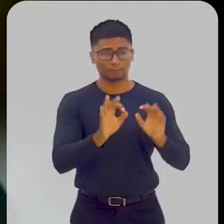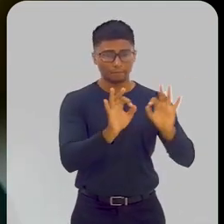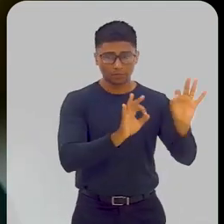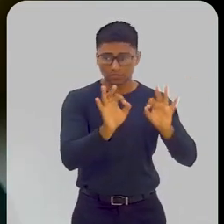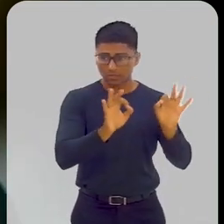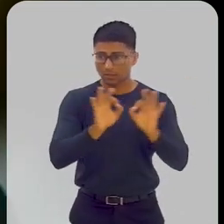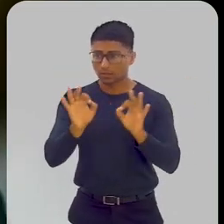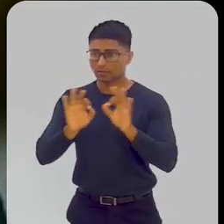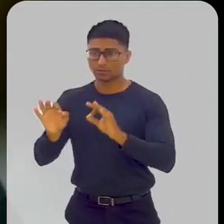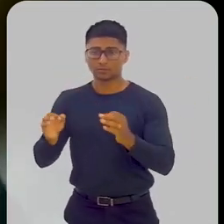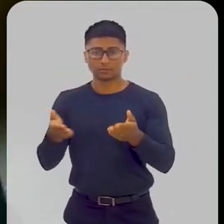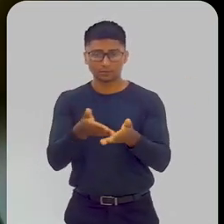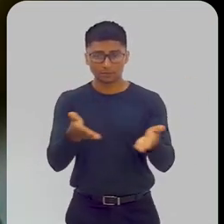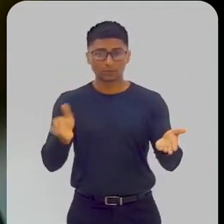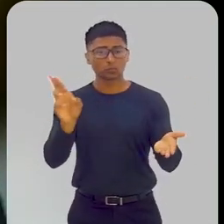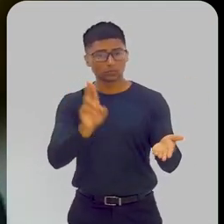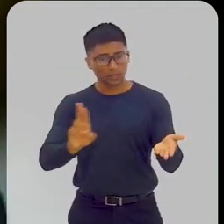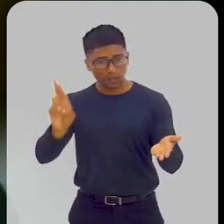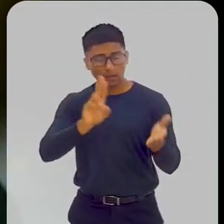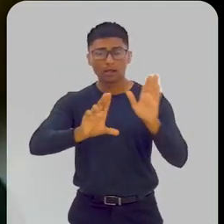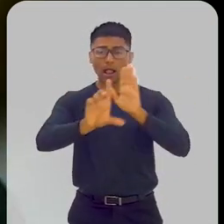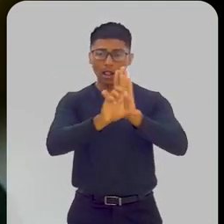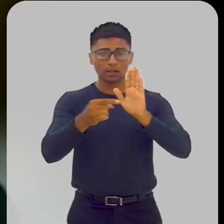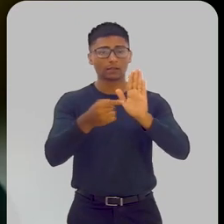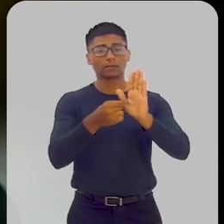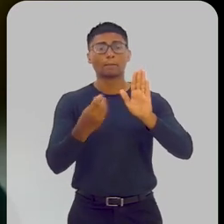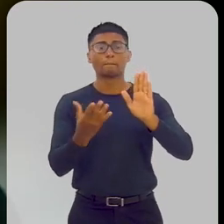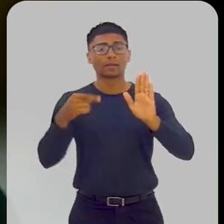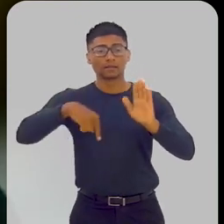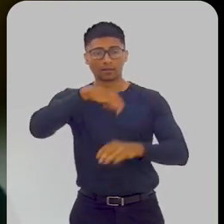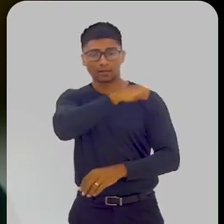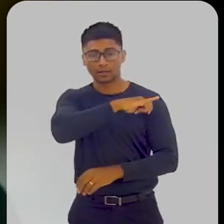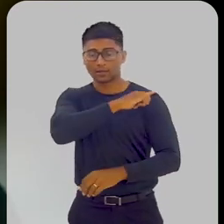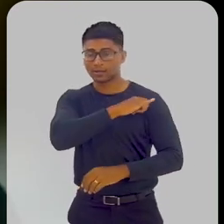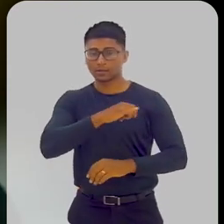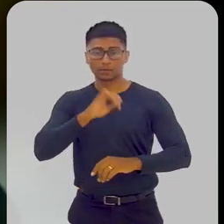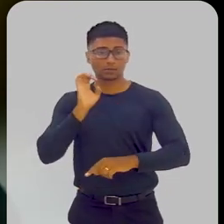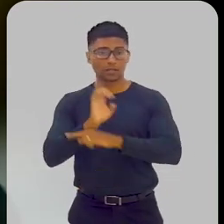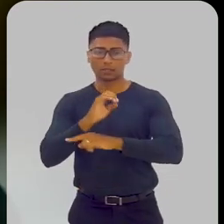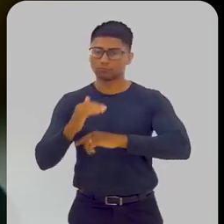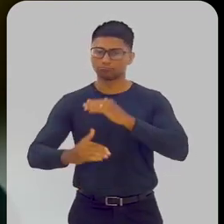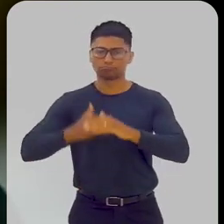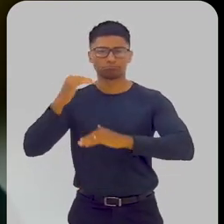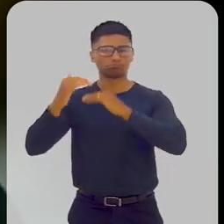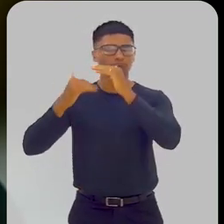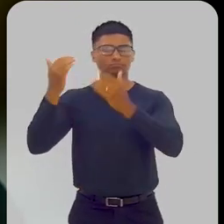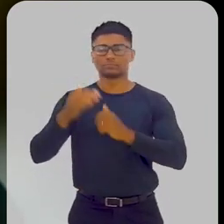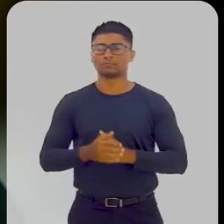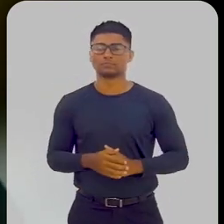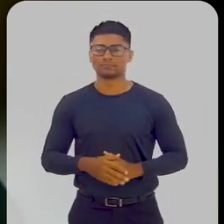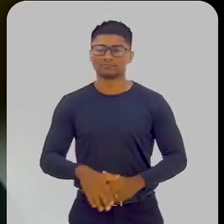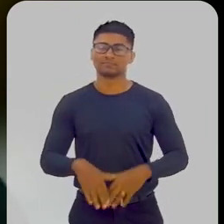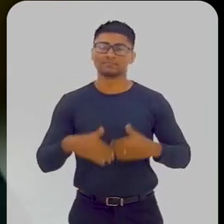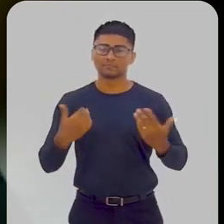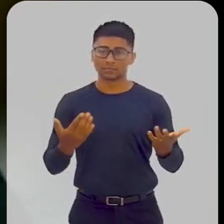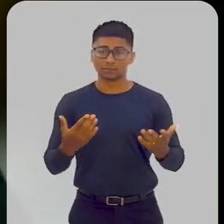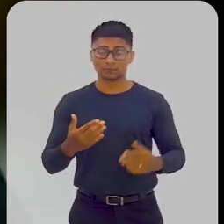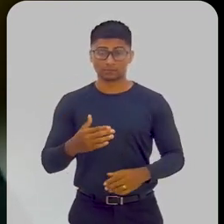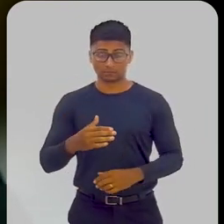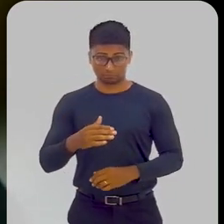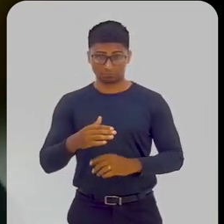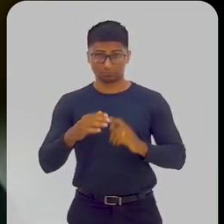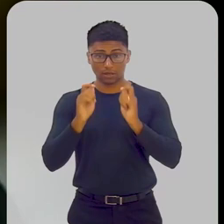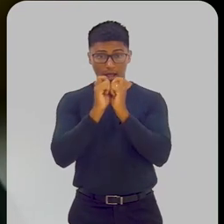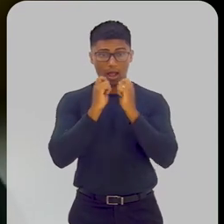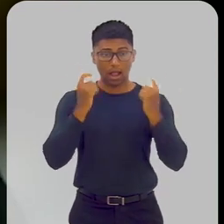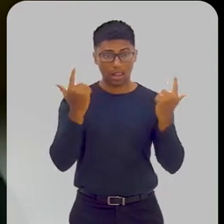os projetos que se utilizem dessa lei para desenvolver o Estado do Rio de Janeiro a partir da engenharia. Então, é a valorização da